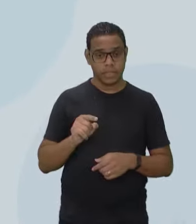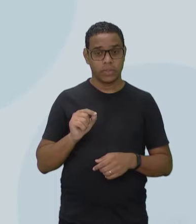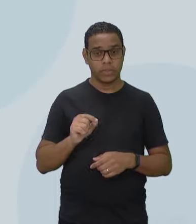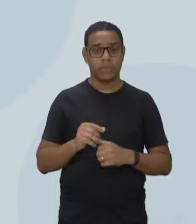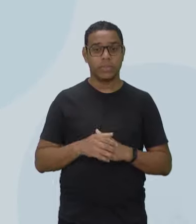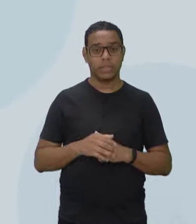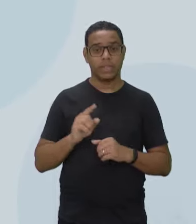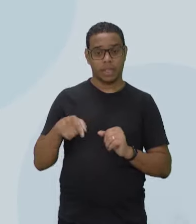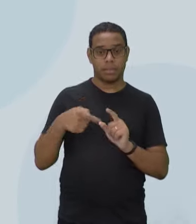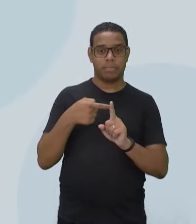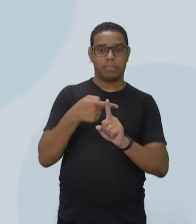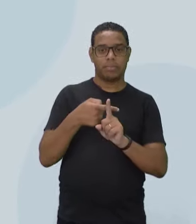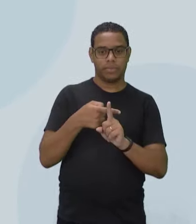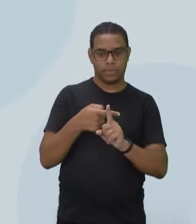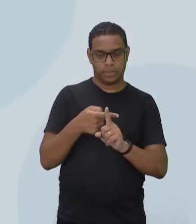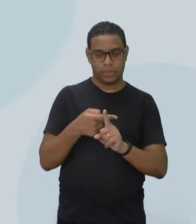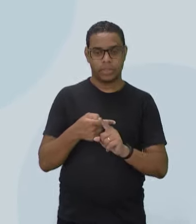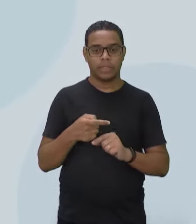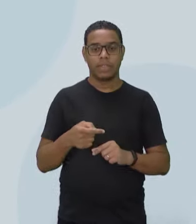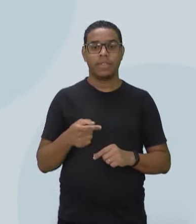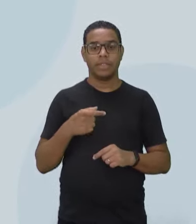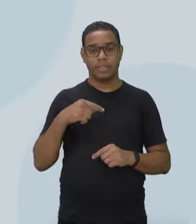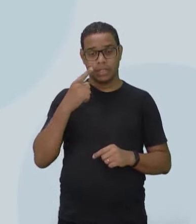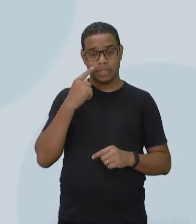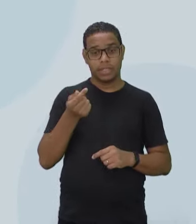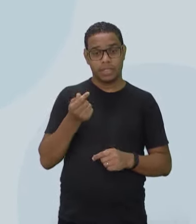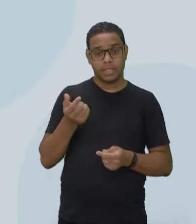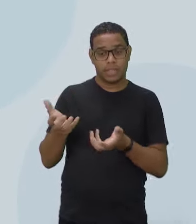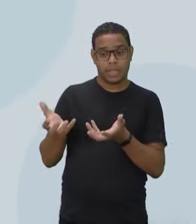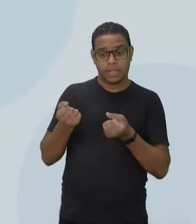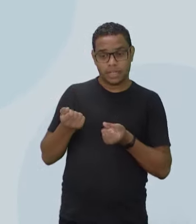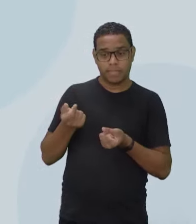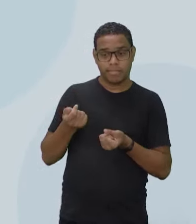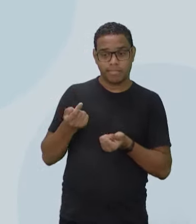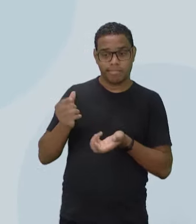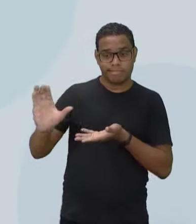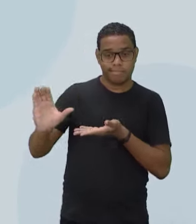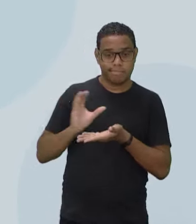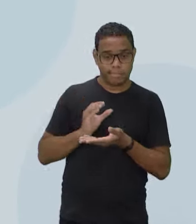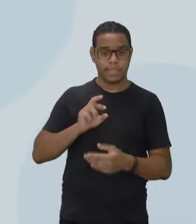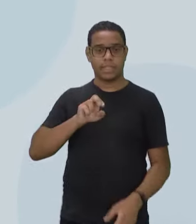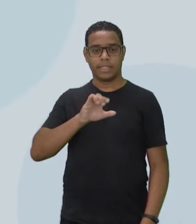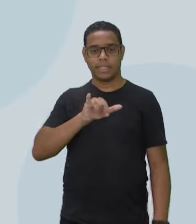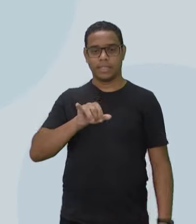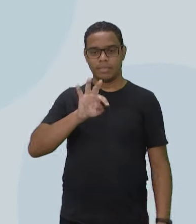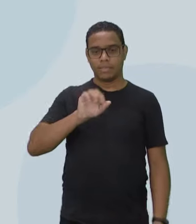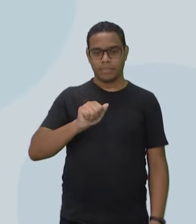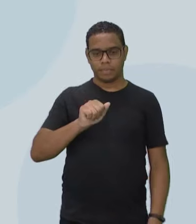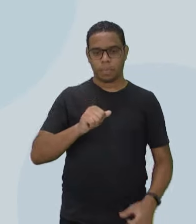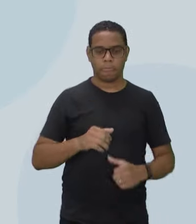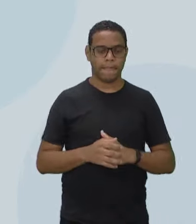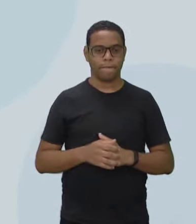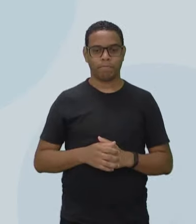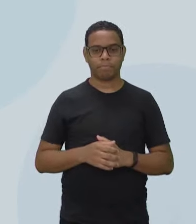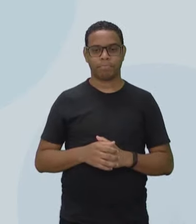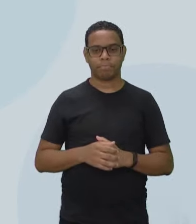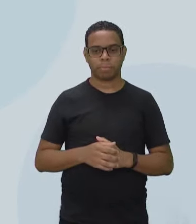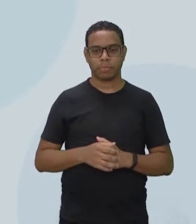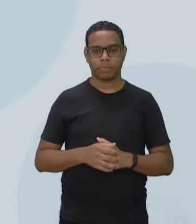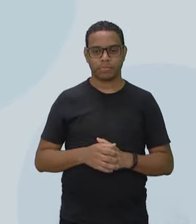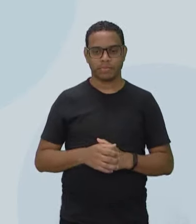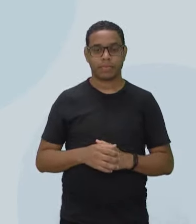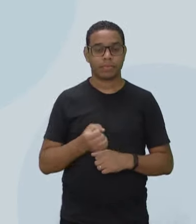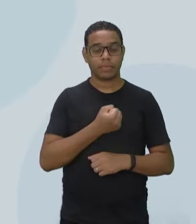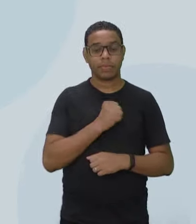ficar positiva. Quando a gente fala receber, é sempre aí uma receita. Então, a